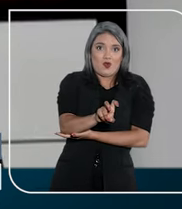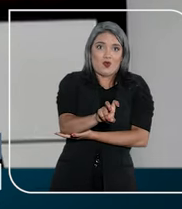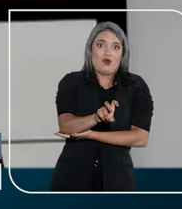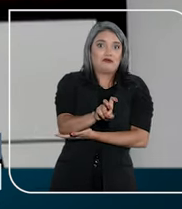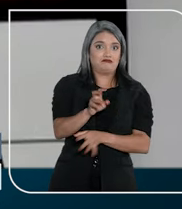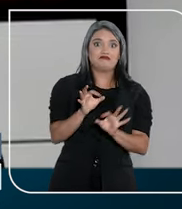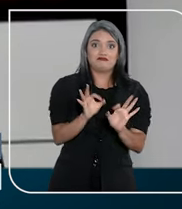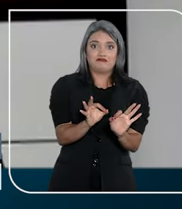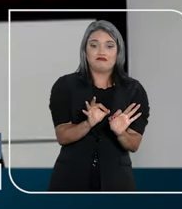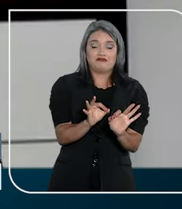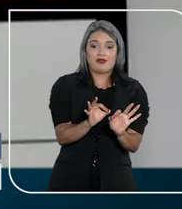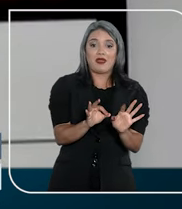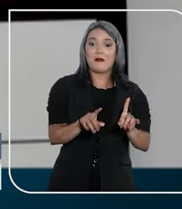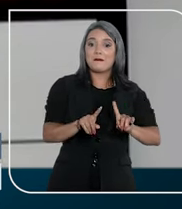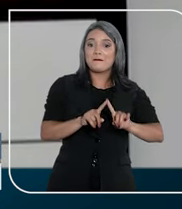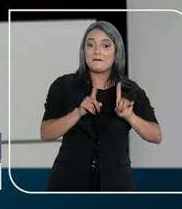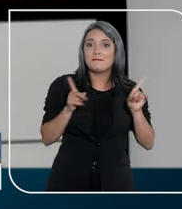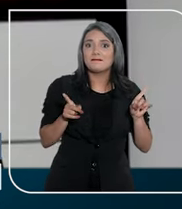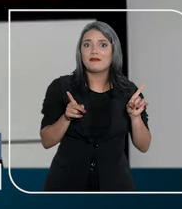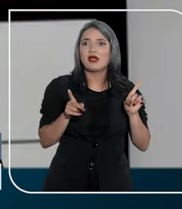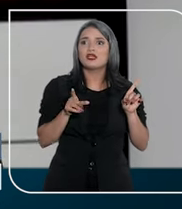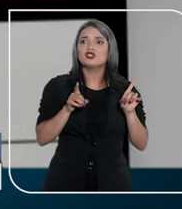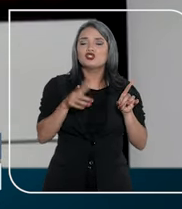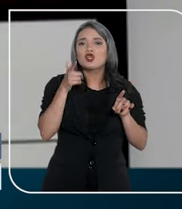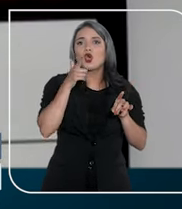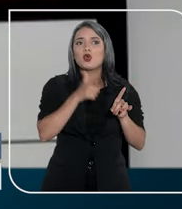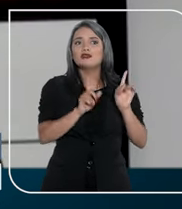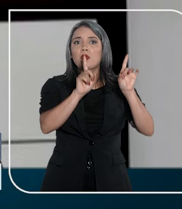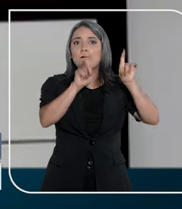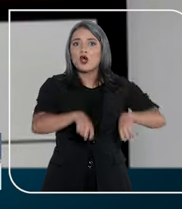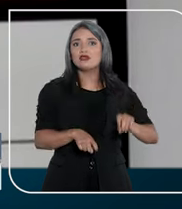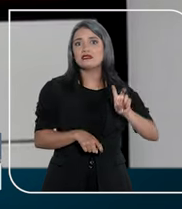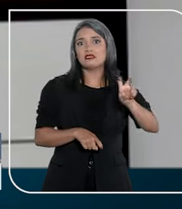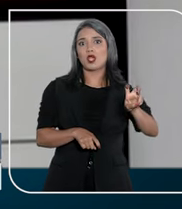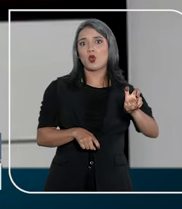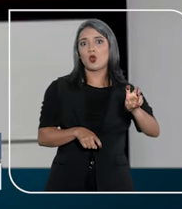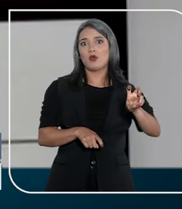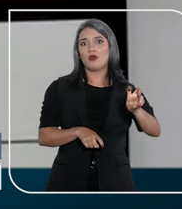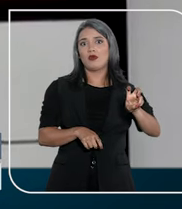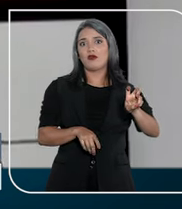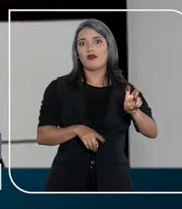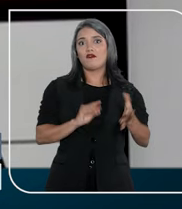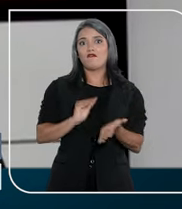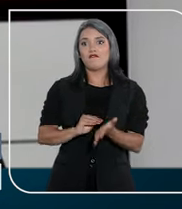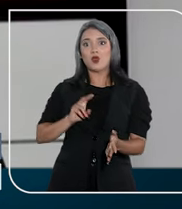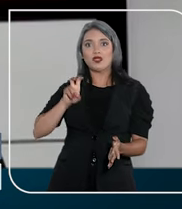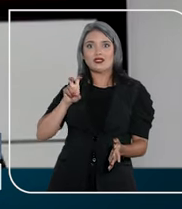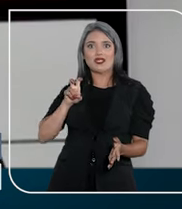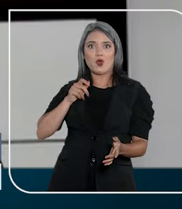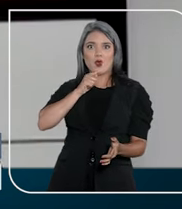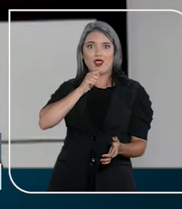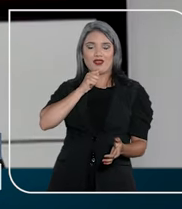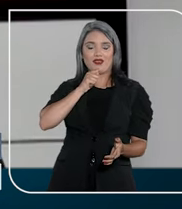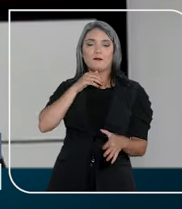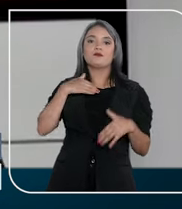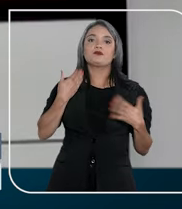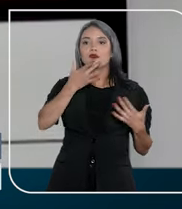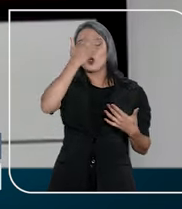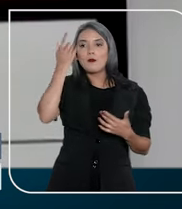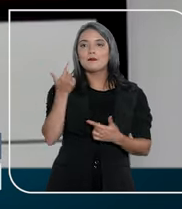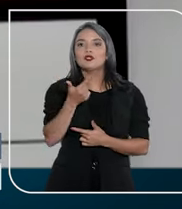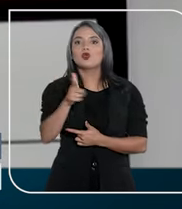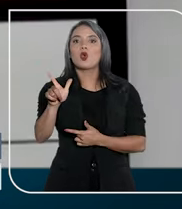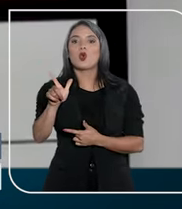incontroverso, mas ela só tomou posse com 5. Portanto, aqueles candidatos,